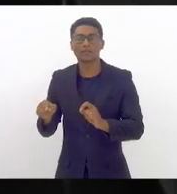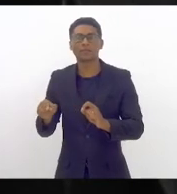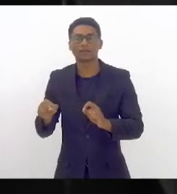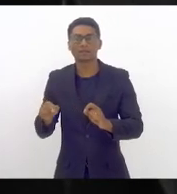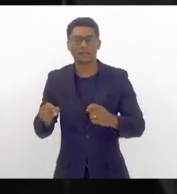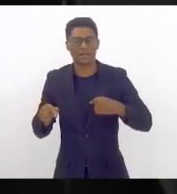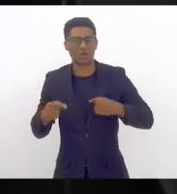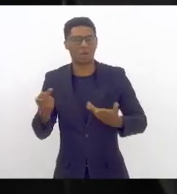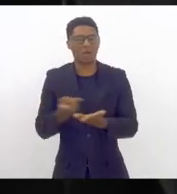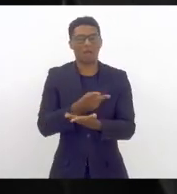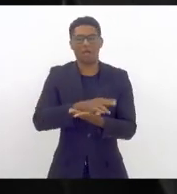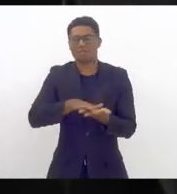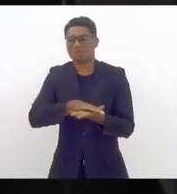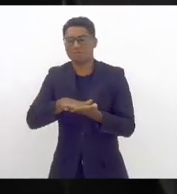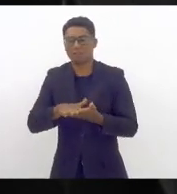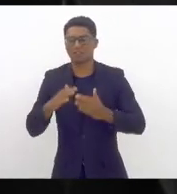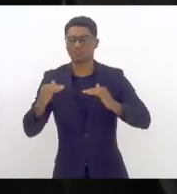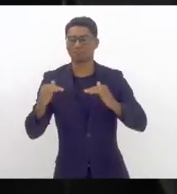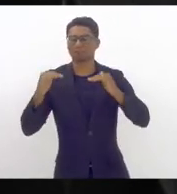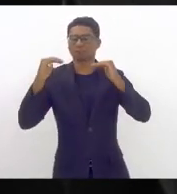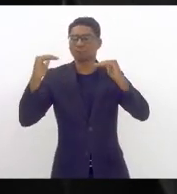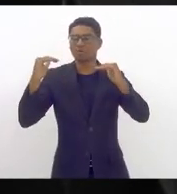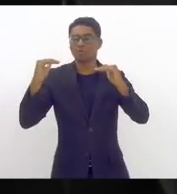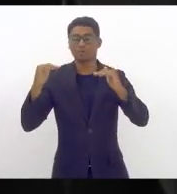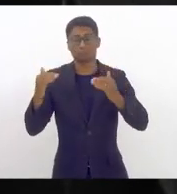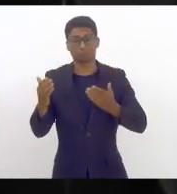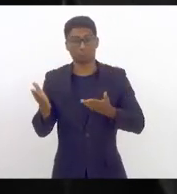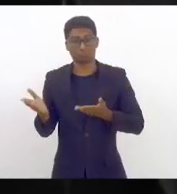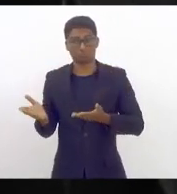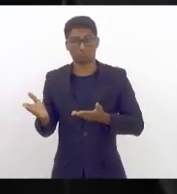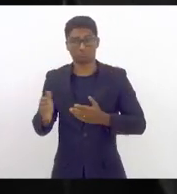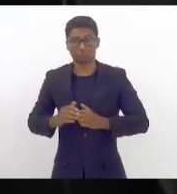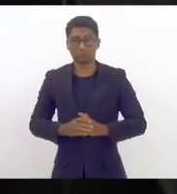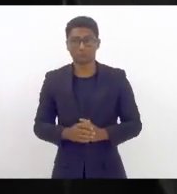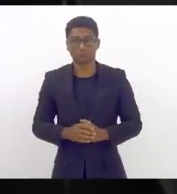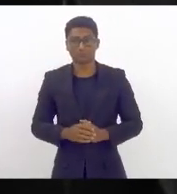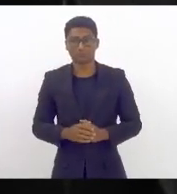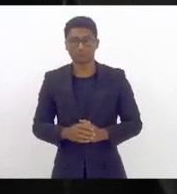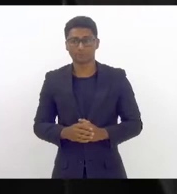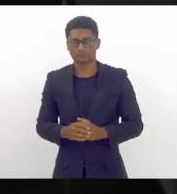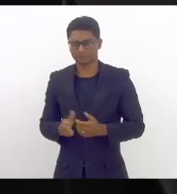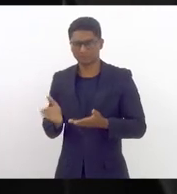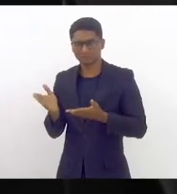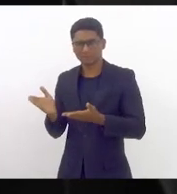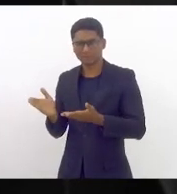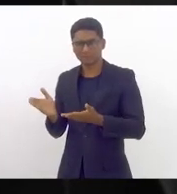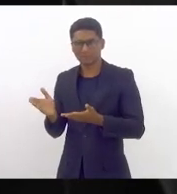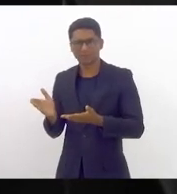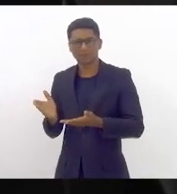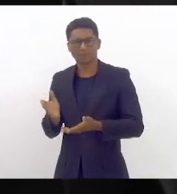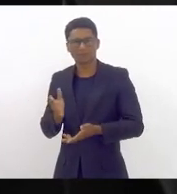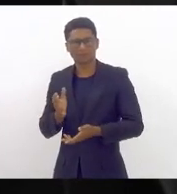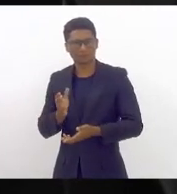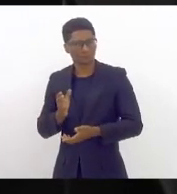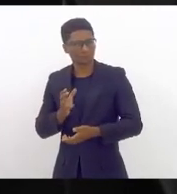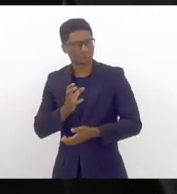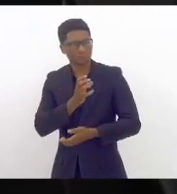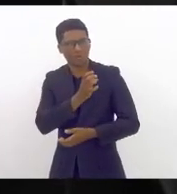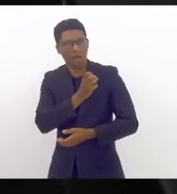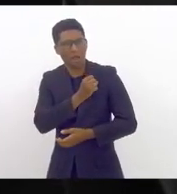e do mal somente quem ama um regime